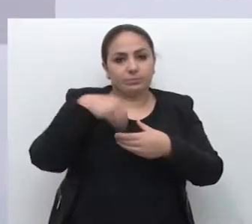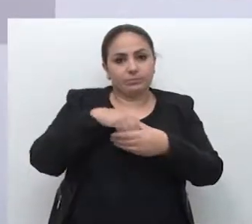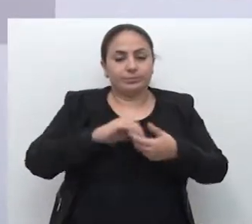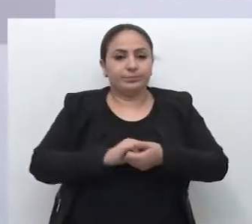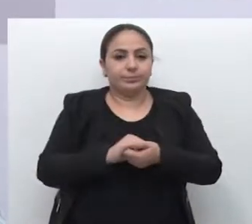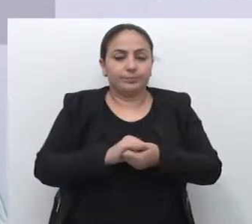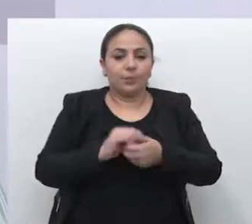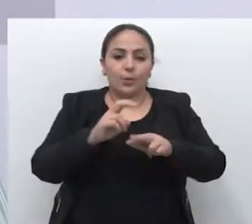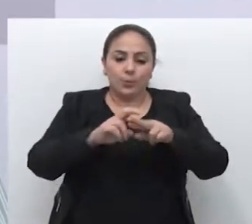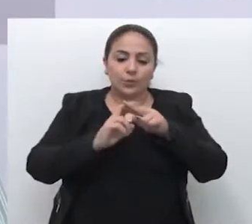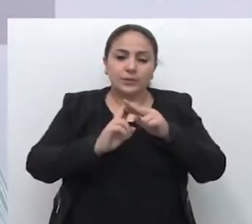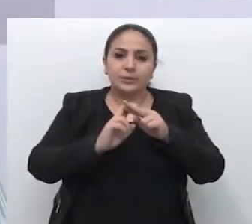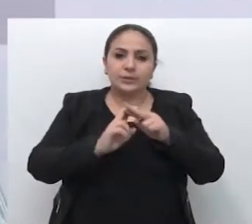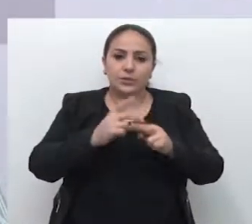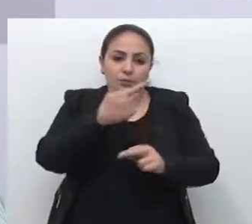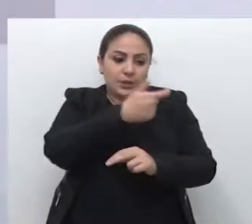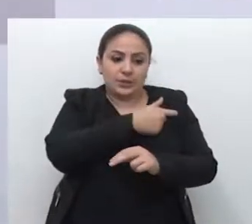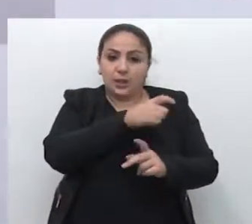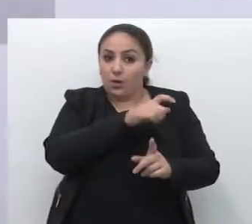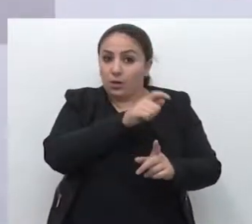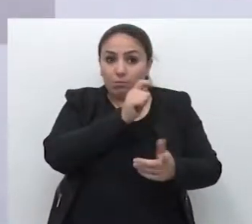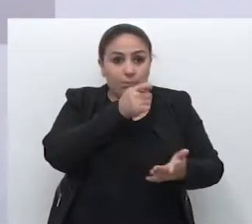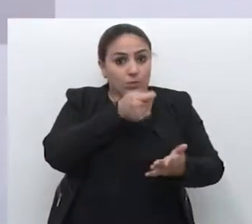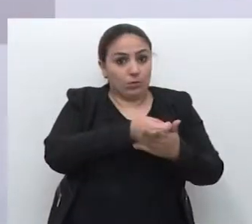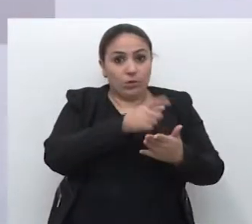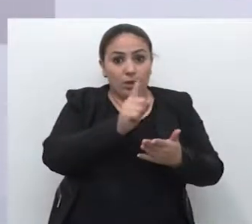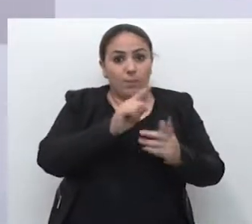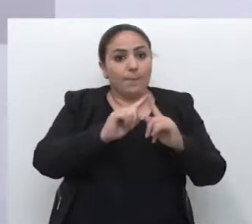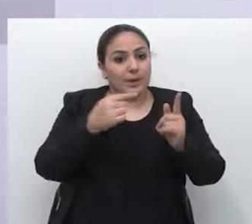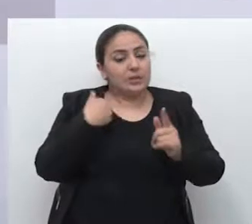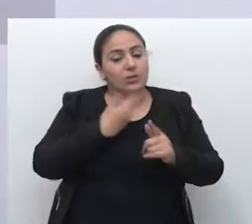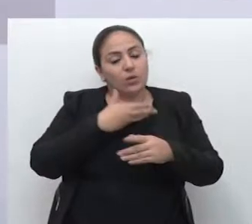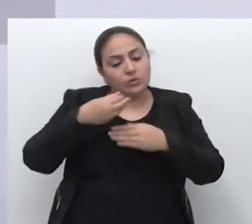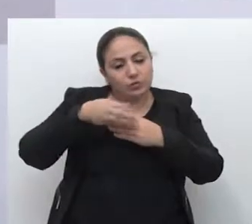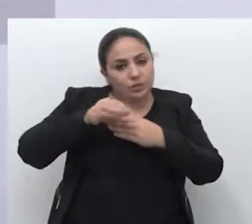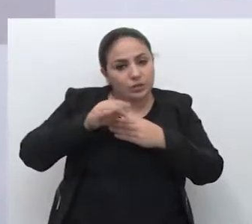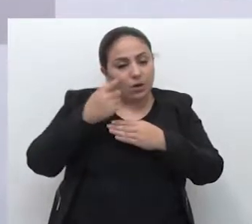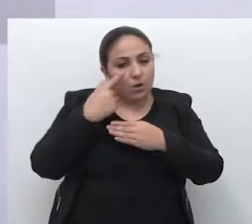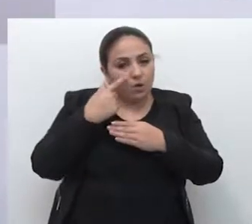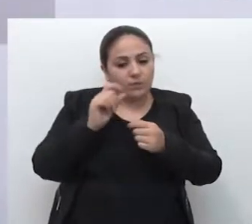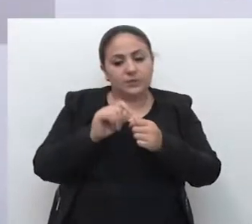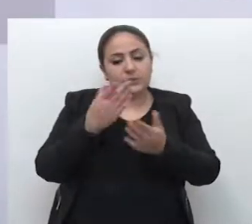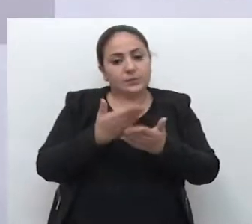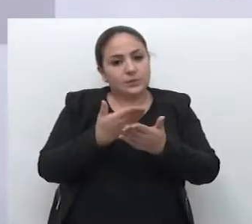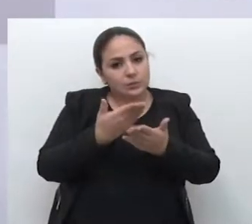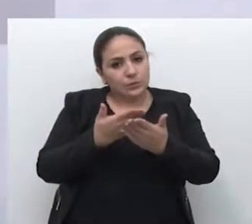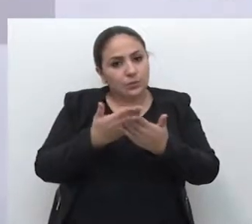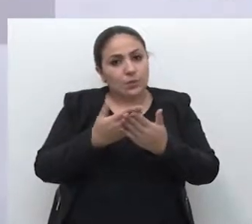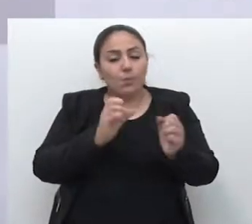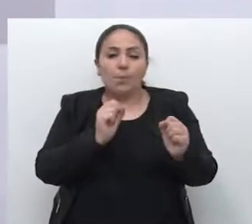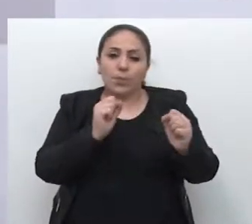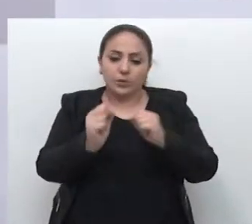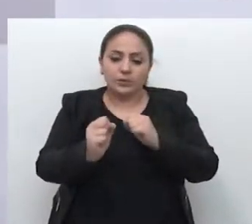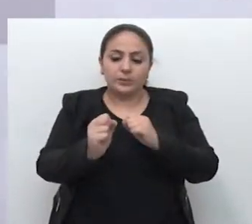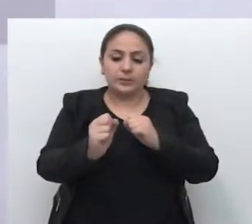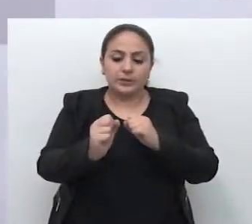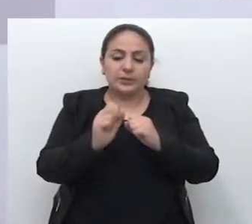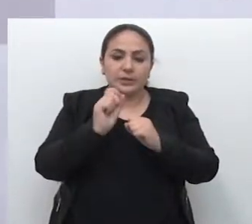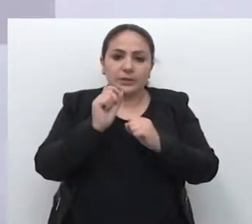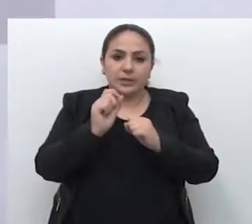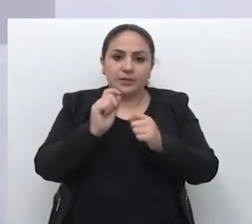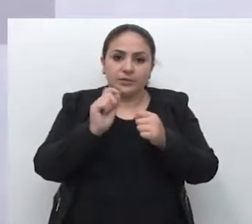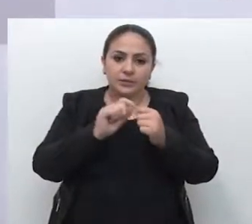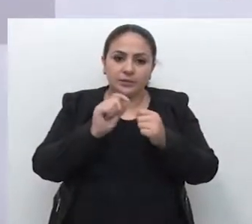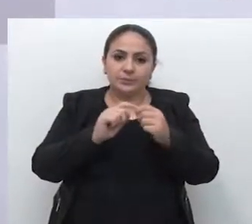inverno. Então, essa vacina ainda não é obrigatória, mas a gente sugere que seja feito um estudo, né, que